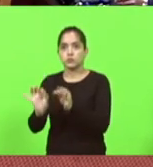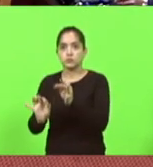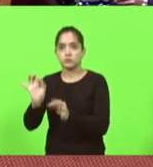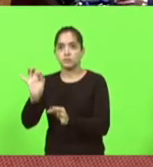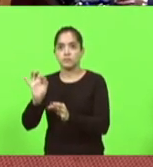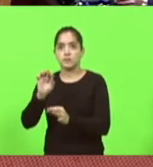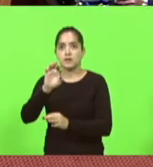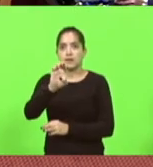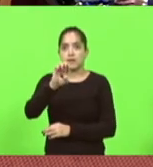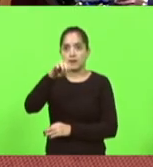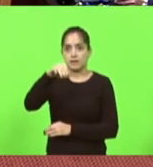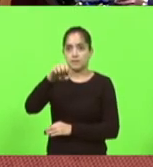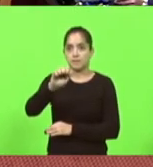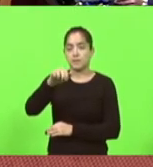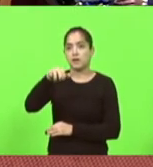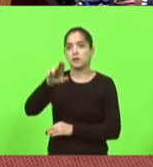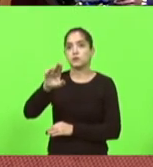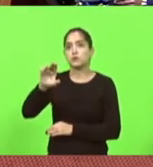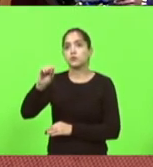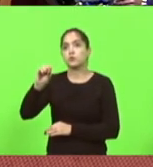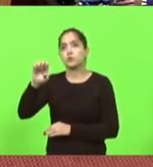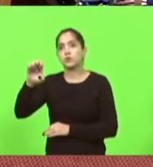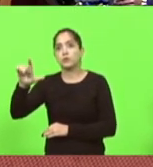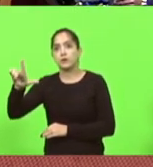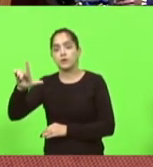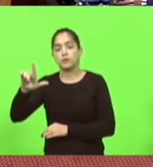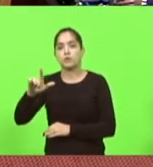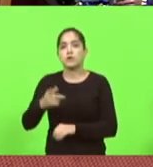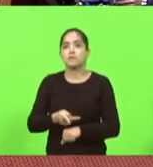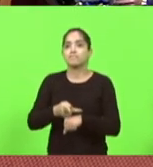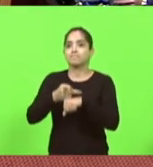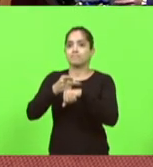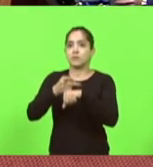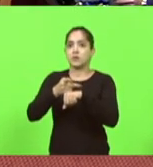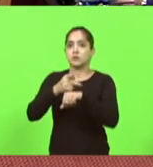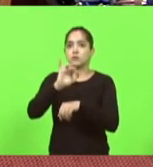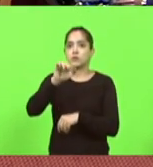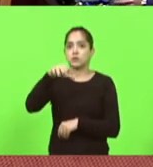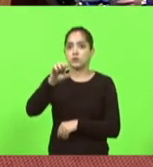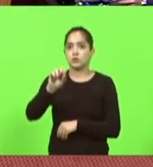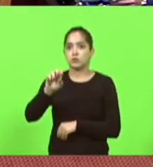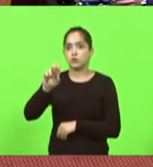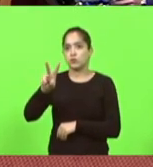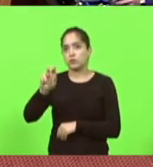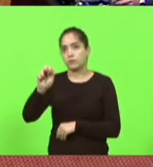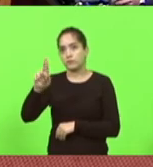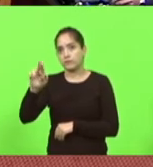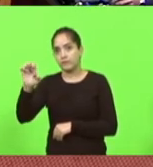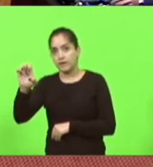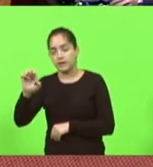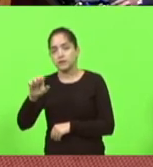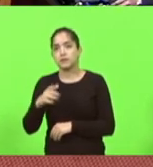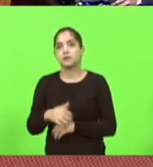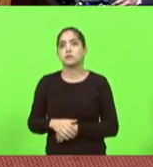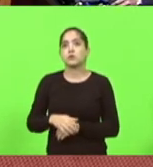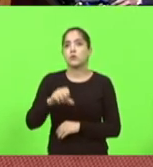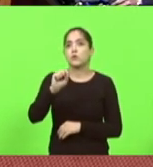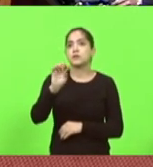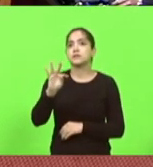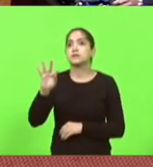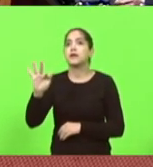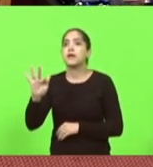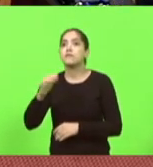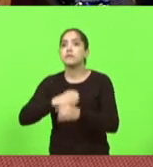Silva, ele que foi o vencedor do prêmio Inovare Poder Judiciário do STF no ano